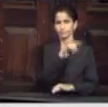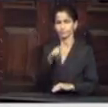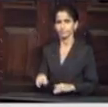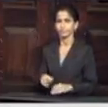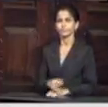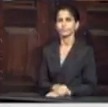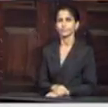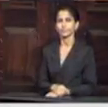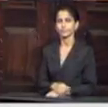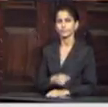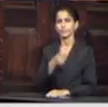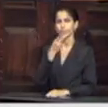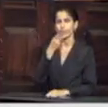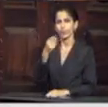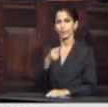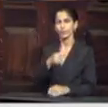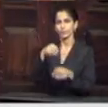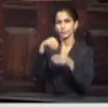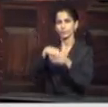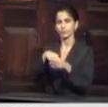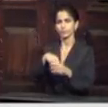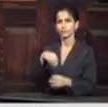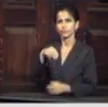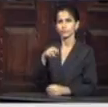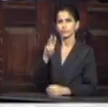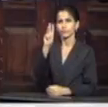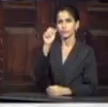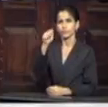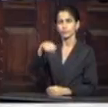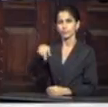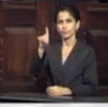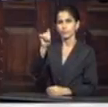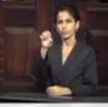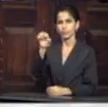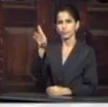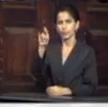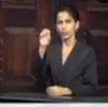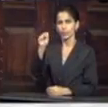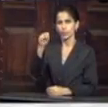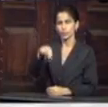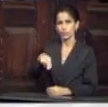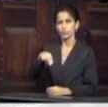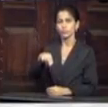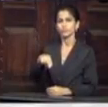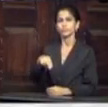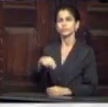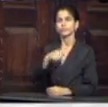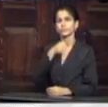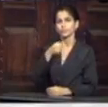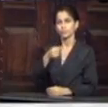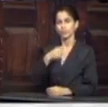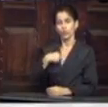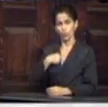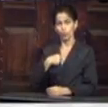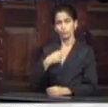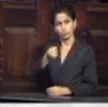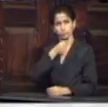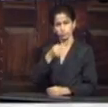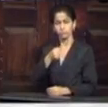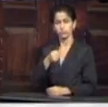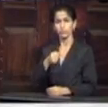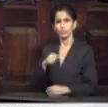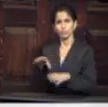Declaração de voto, senhor presidente. Declaração de voto, deputado Anderson. Senhor presidente, eu sou jornalista, sou formado como jornalista e